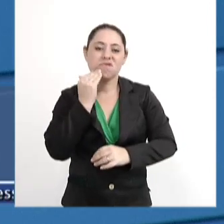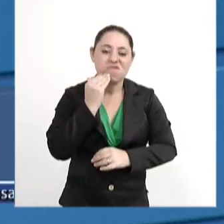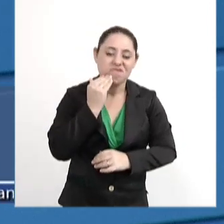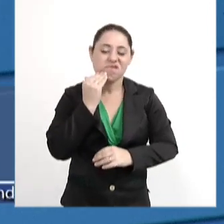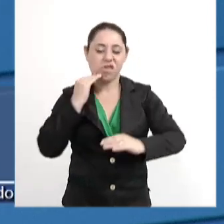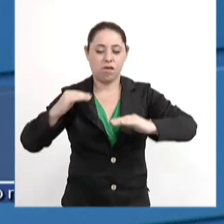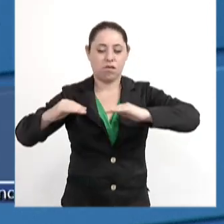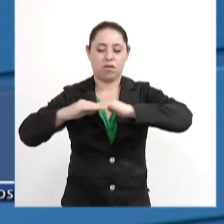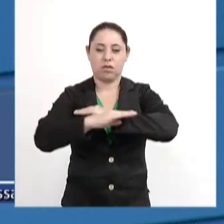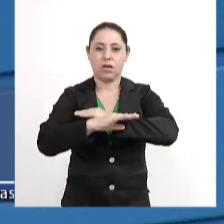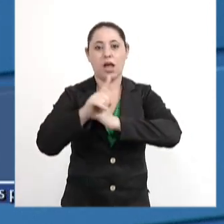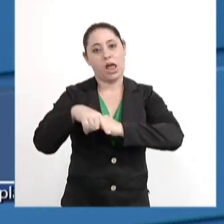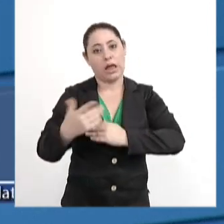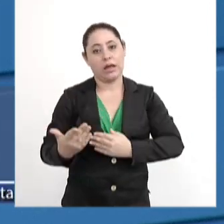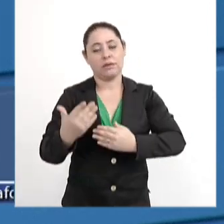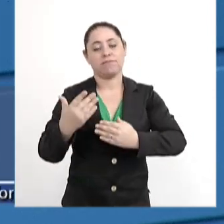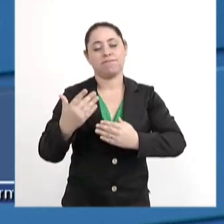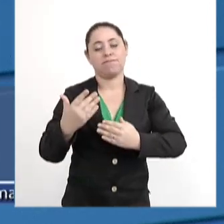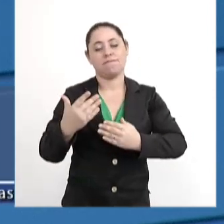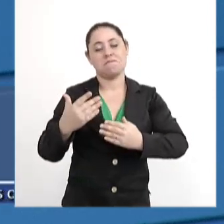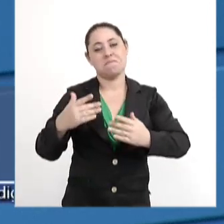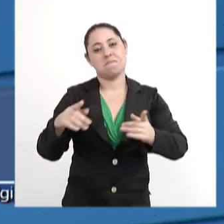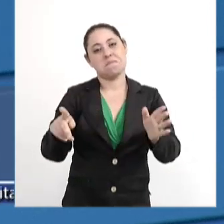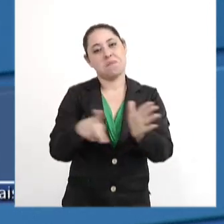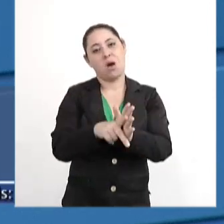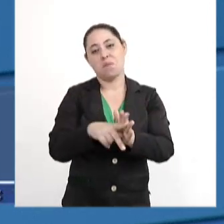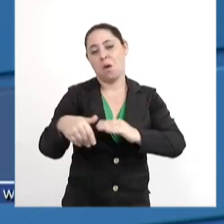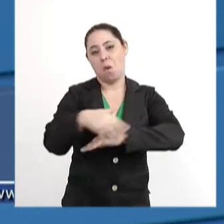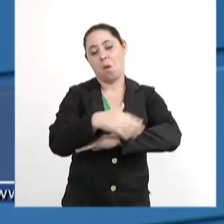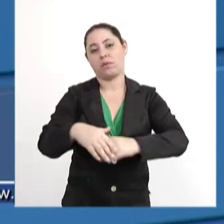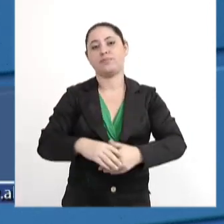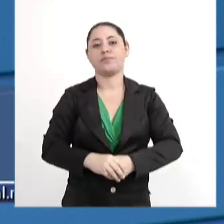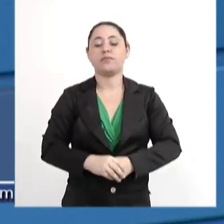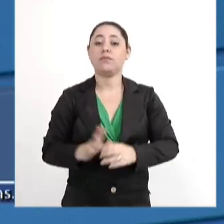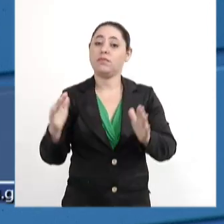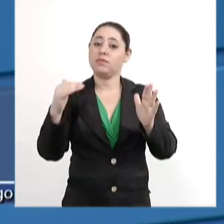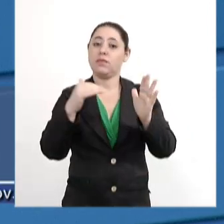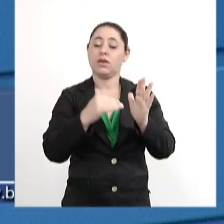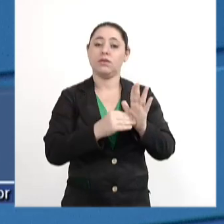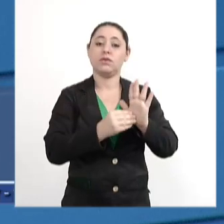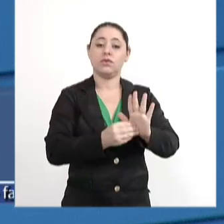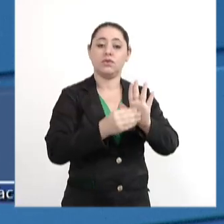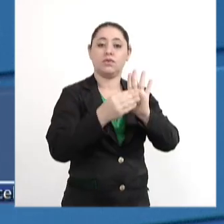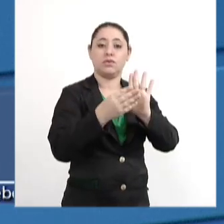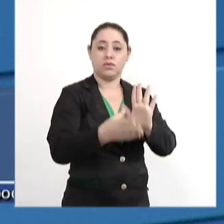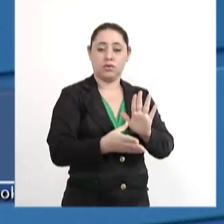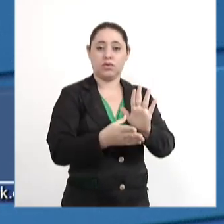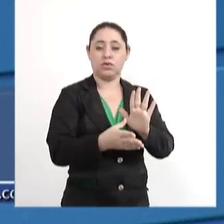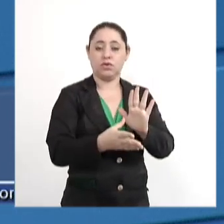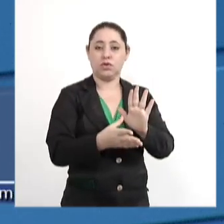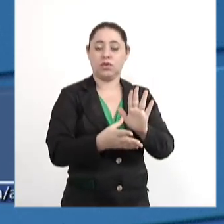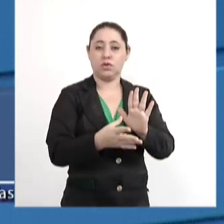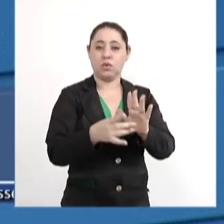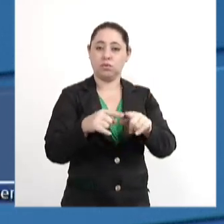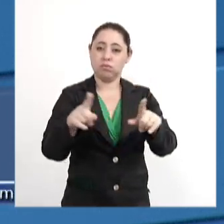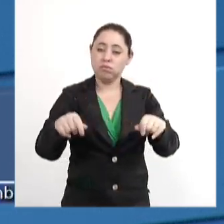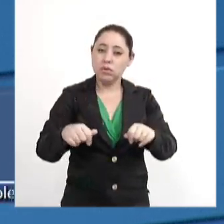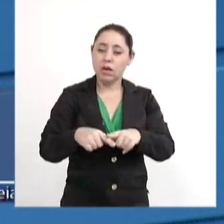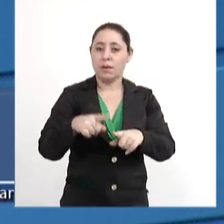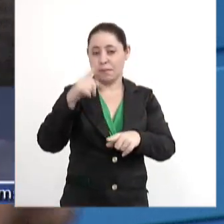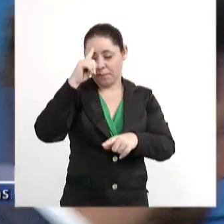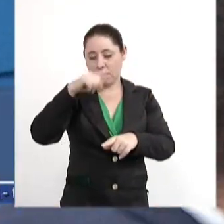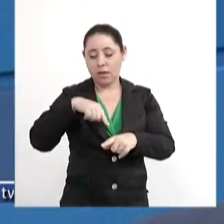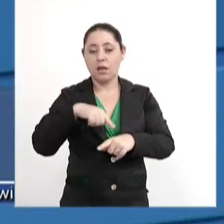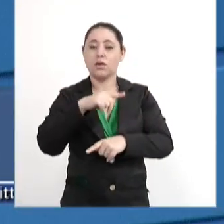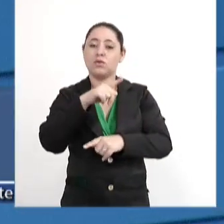de trafegabilidade daquela via. E, por último, senhor presidente, eu indico à mesa, ouvido o plenário, seja encaminhado expediente ao